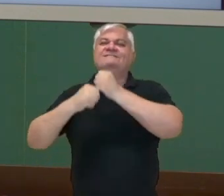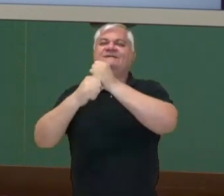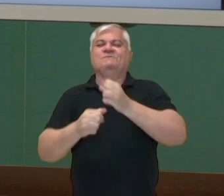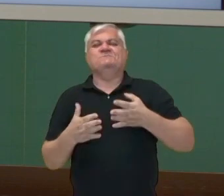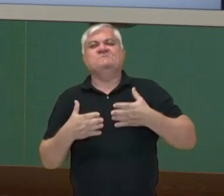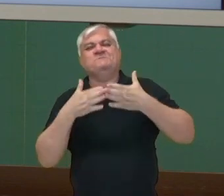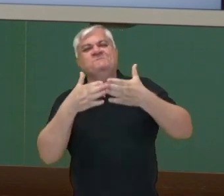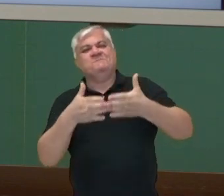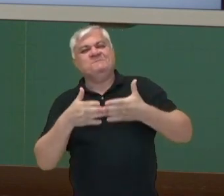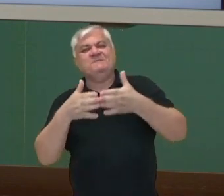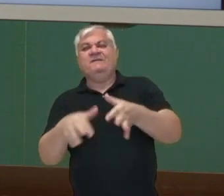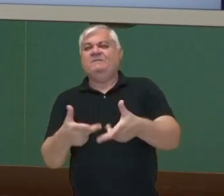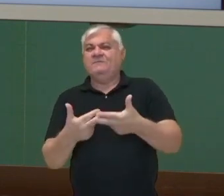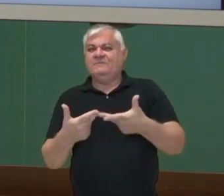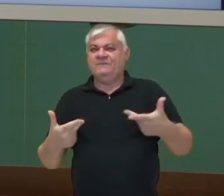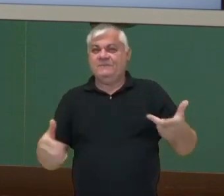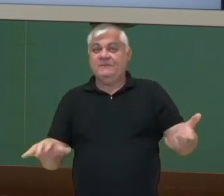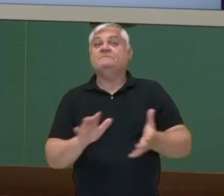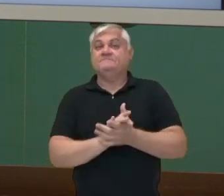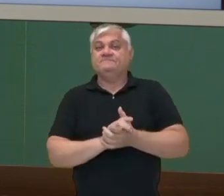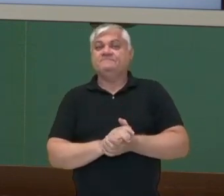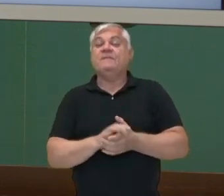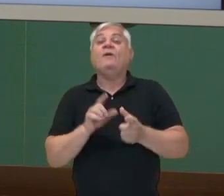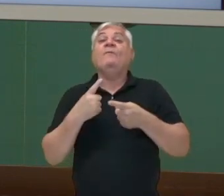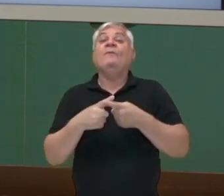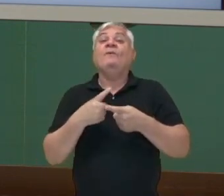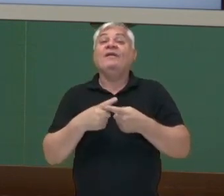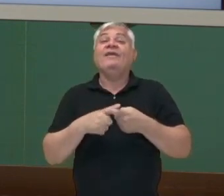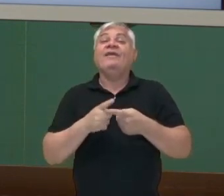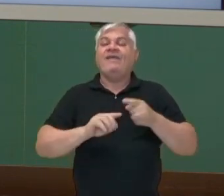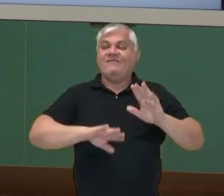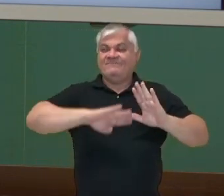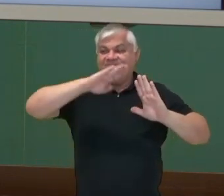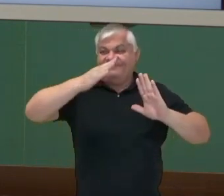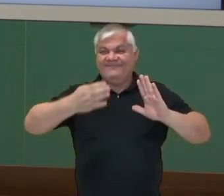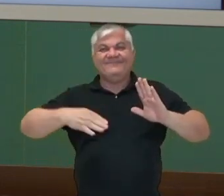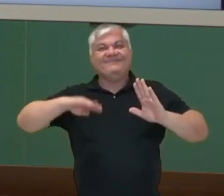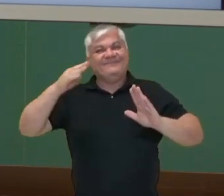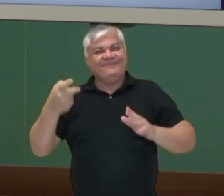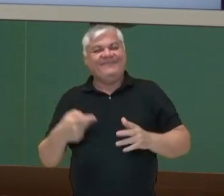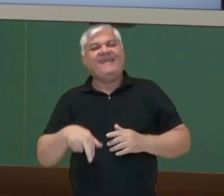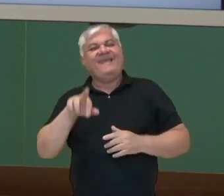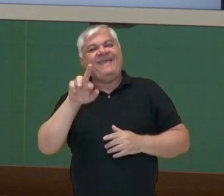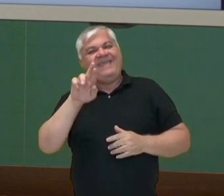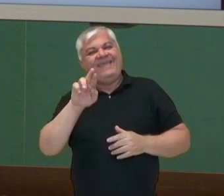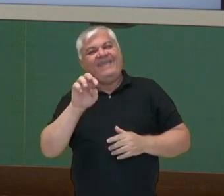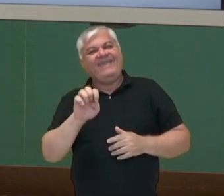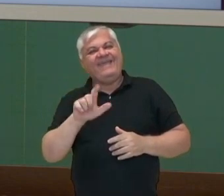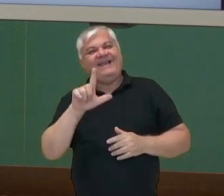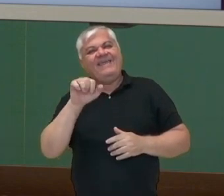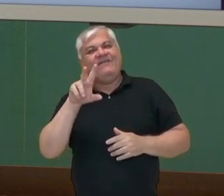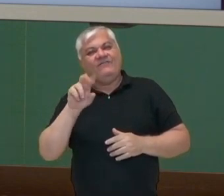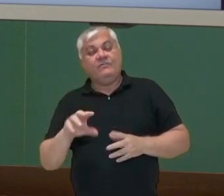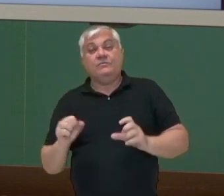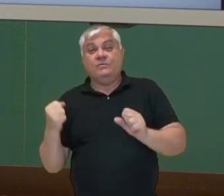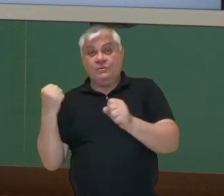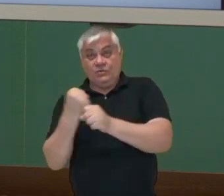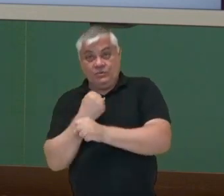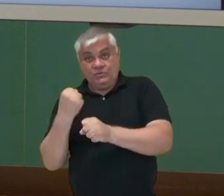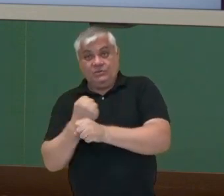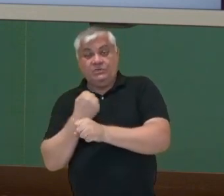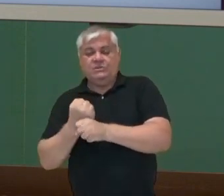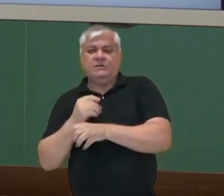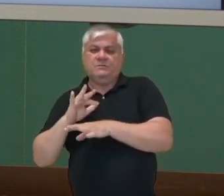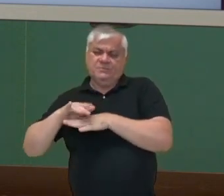temos essas características pela forma do relevo, mas isso também favorece a construção de usinas hidrelétricas,